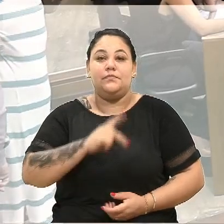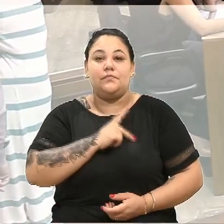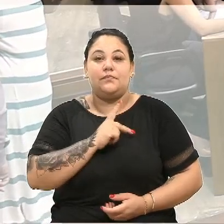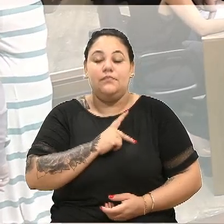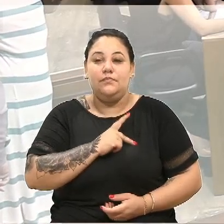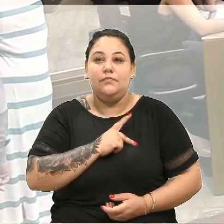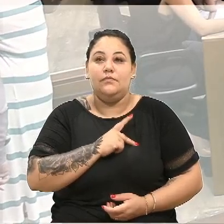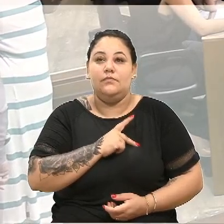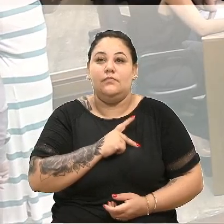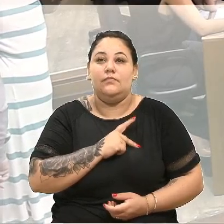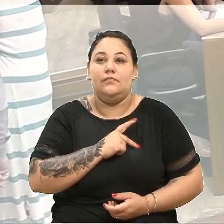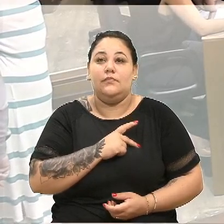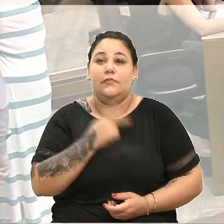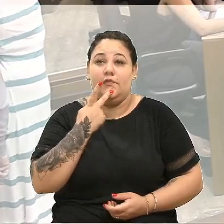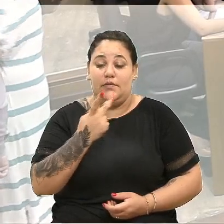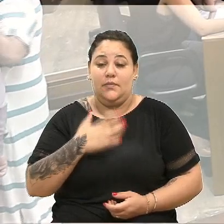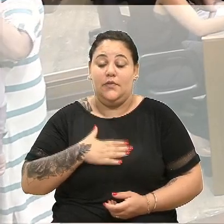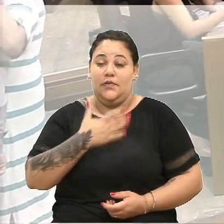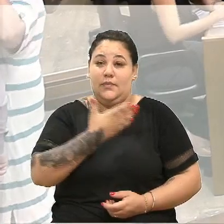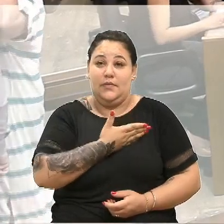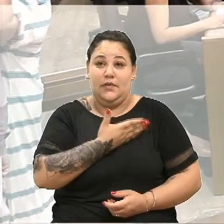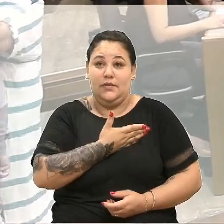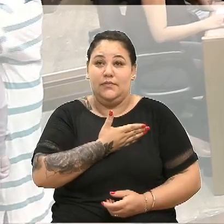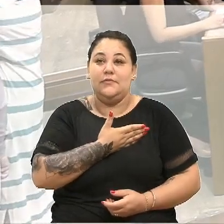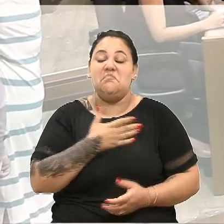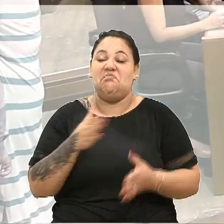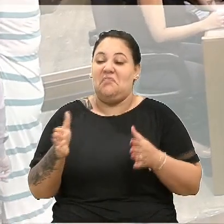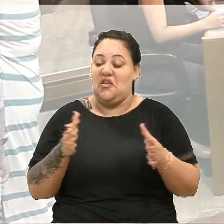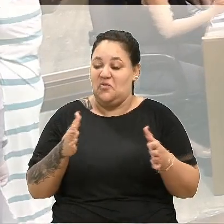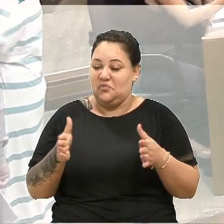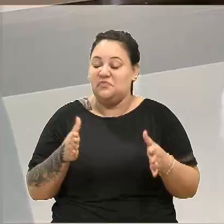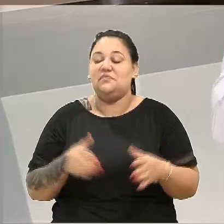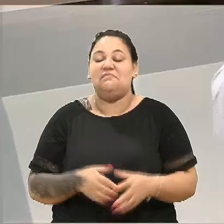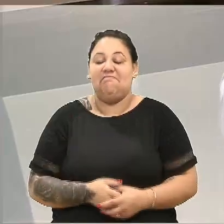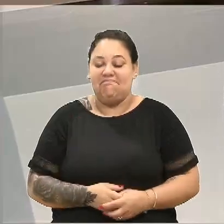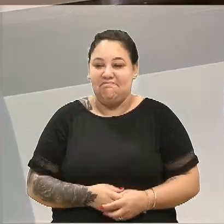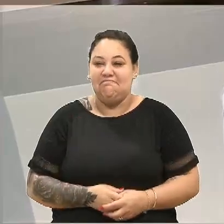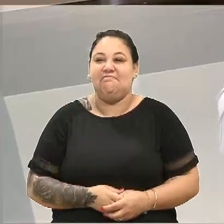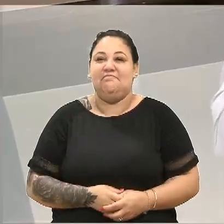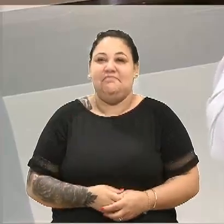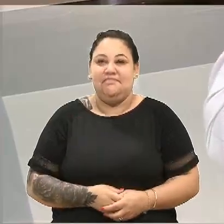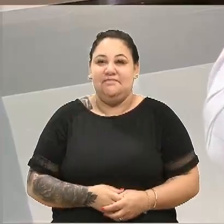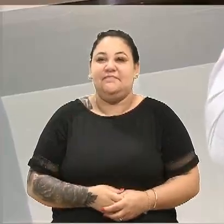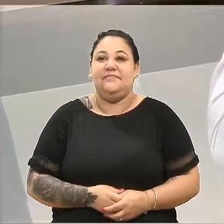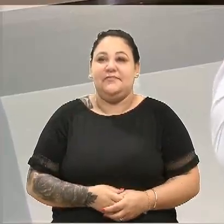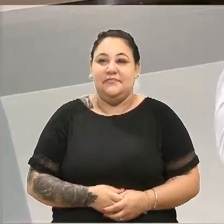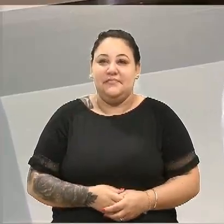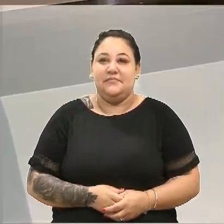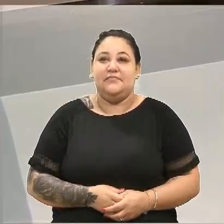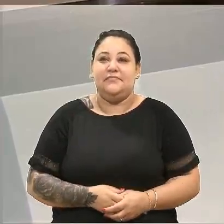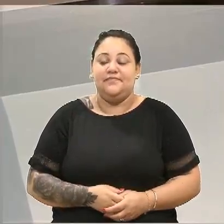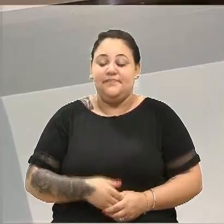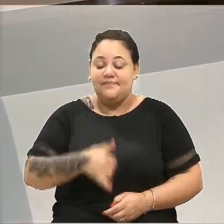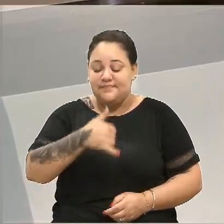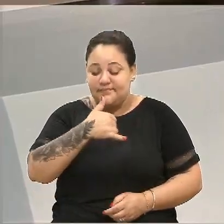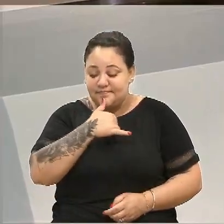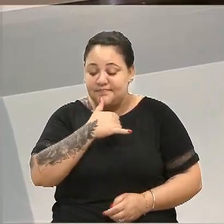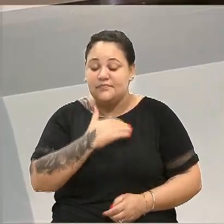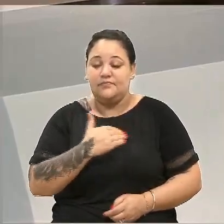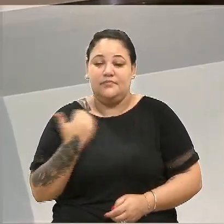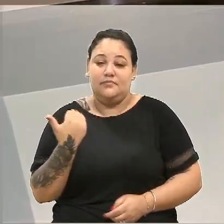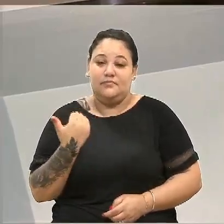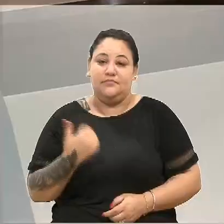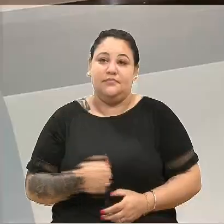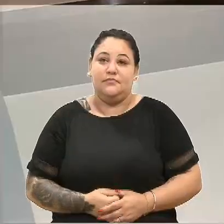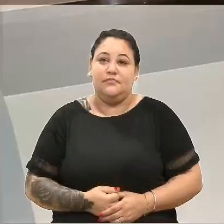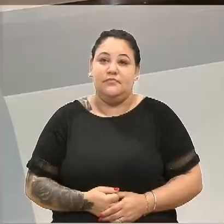presidente, diria, meus amigos, que fase, hein? Só votos de pesar. Colegas, na minha comunidade, os